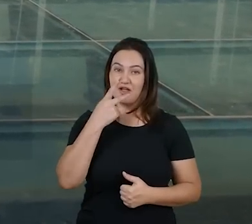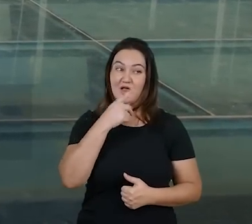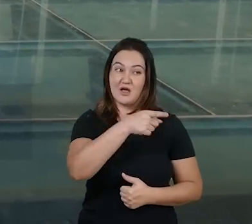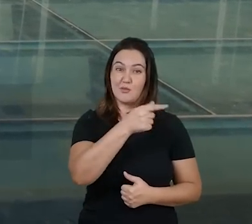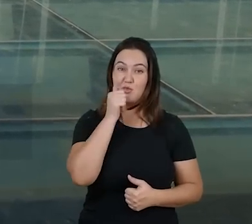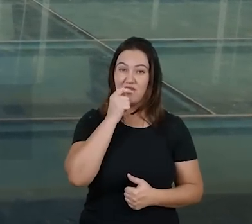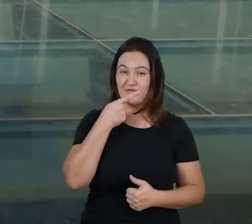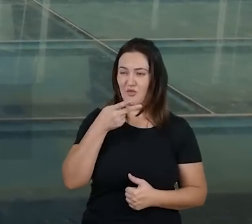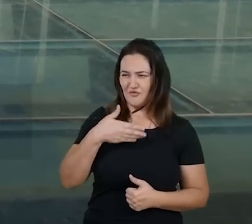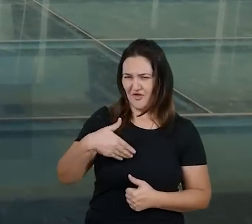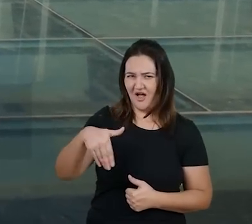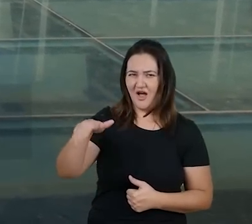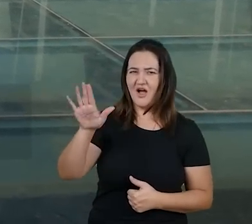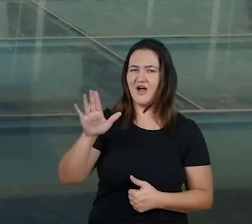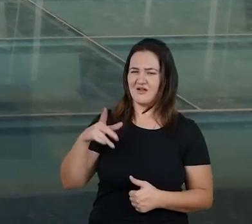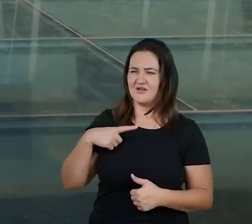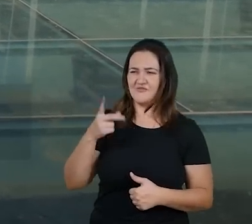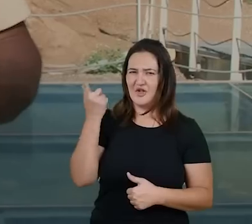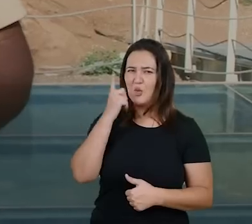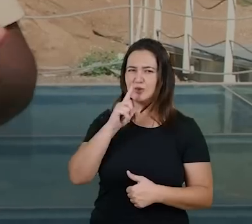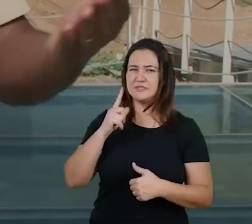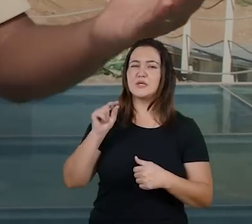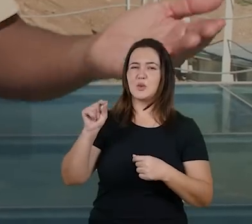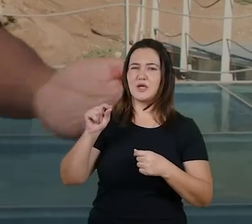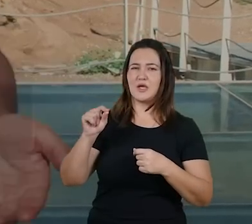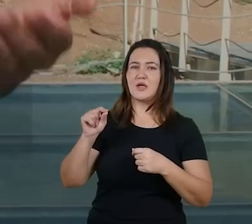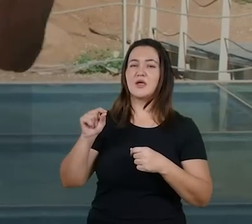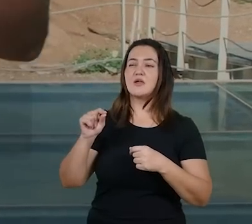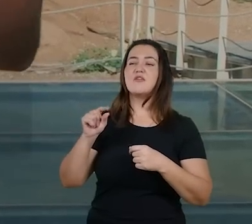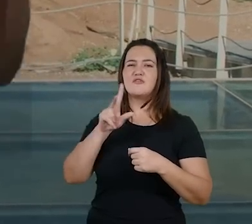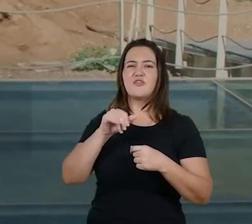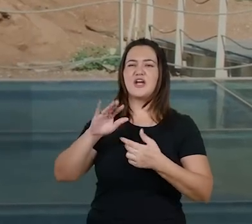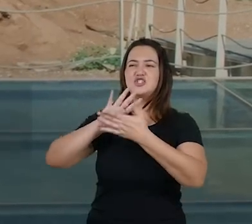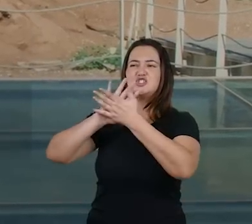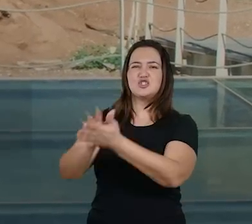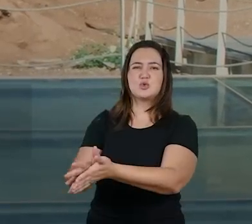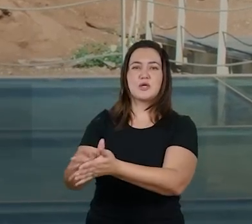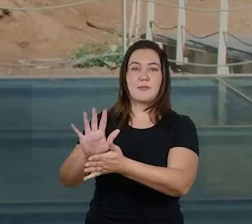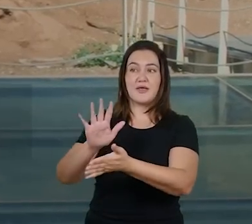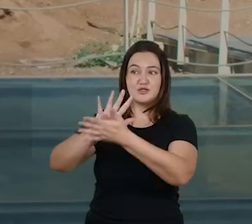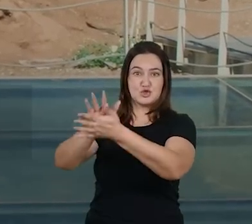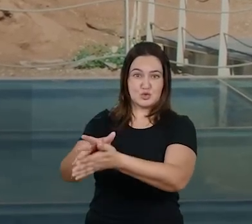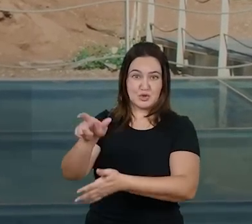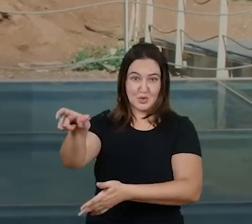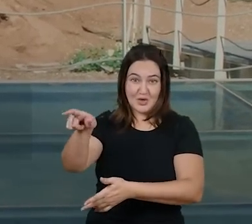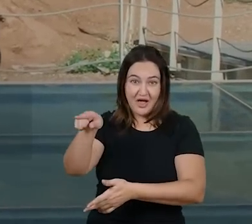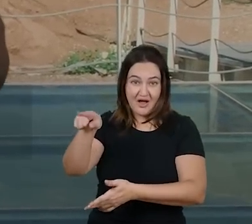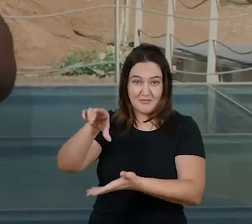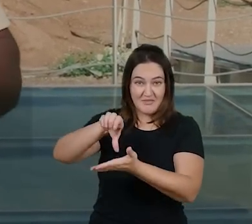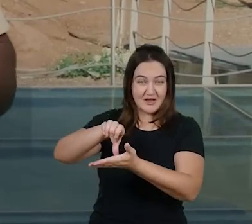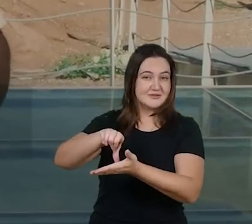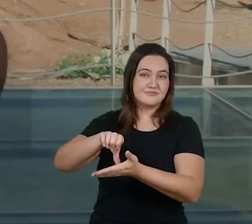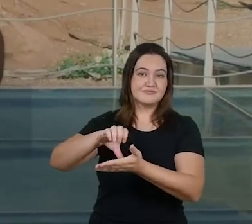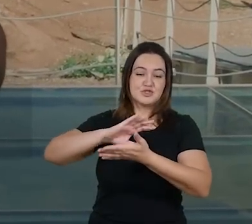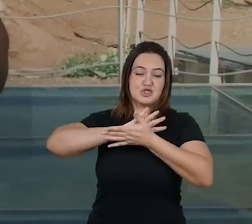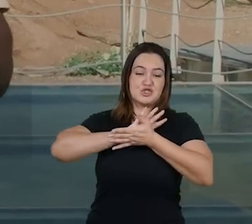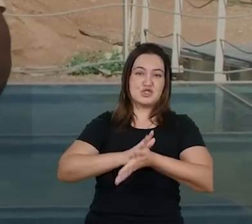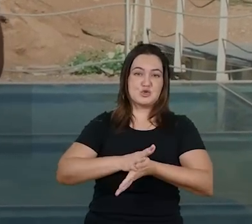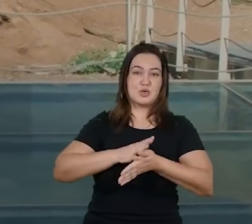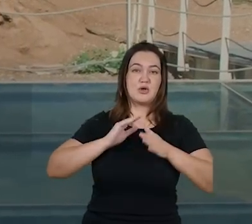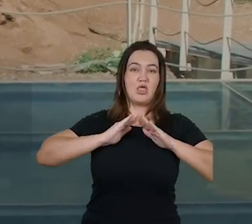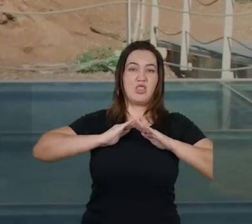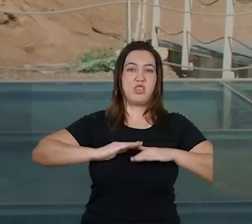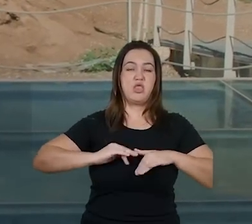rio Hales, vai destruir um grande exército. E ele destruiu o seu próprio exército. O que nós encontramos aqui,